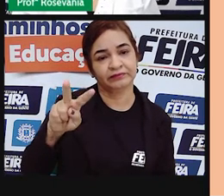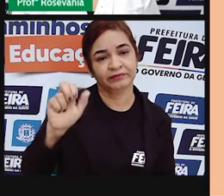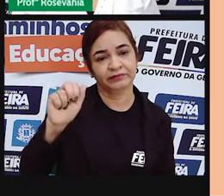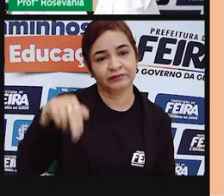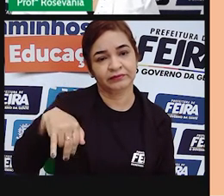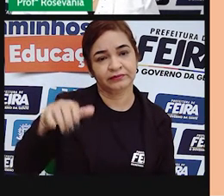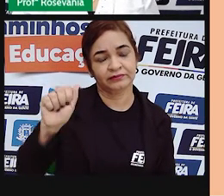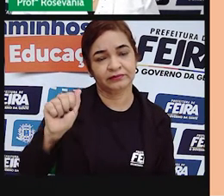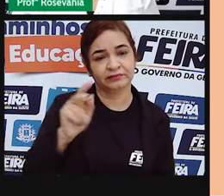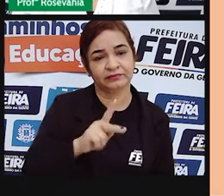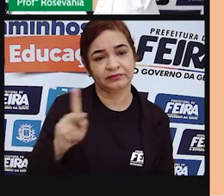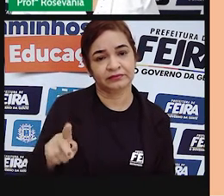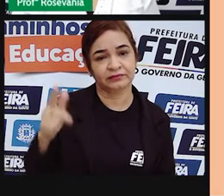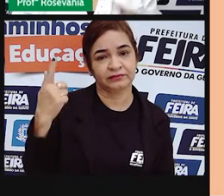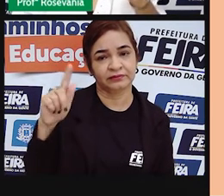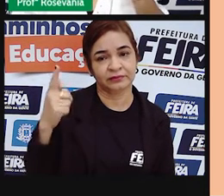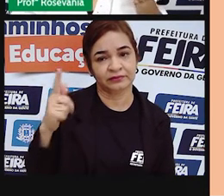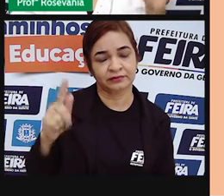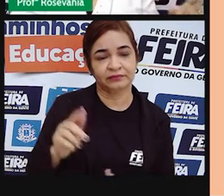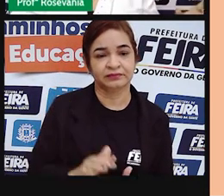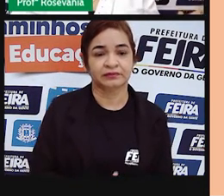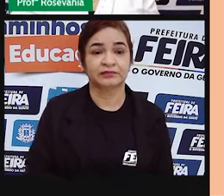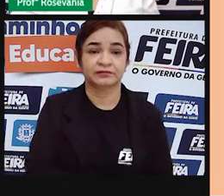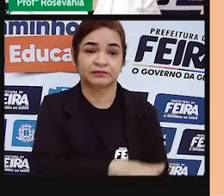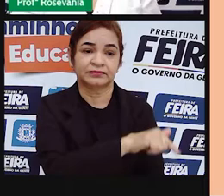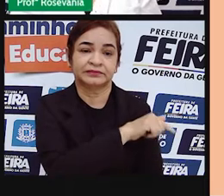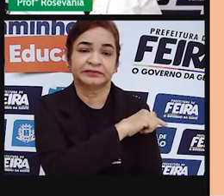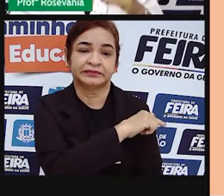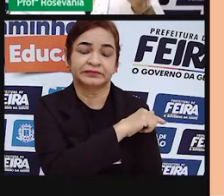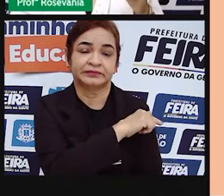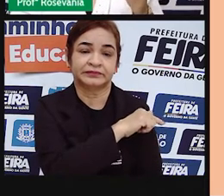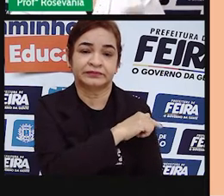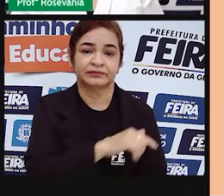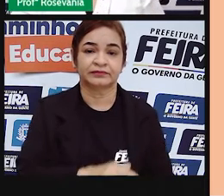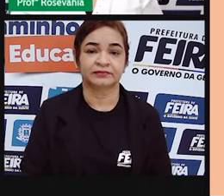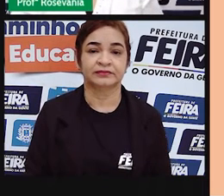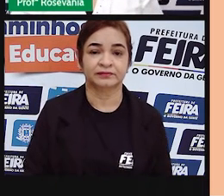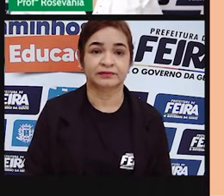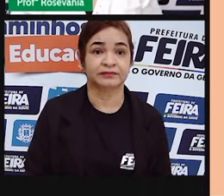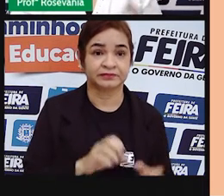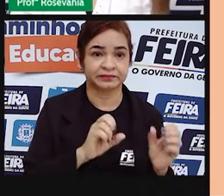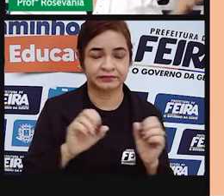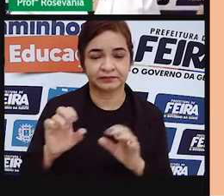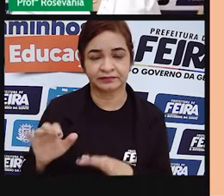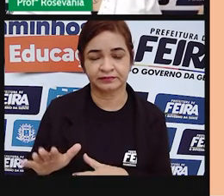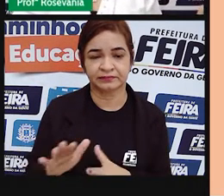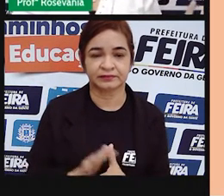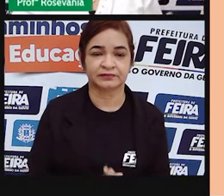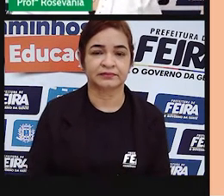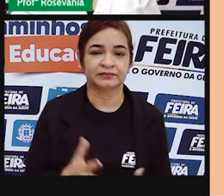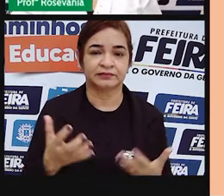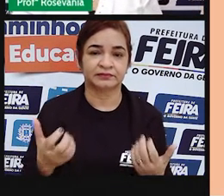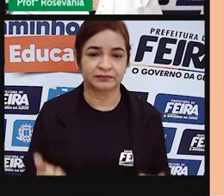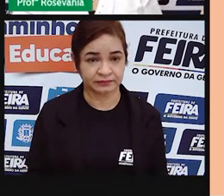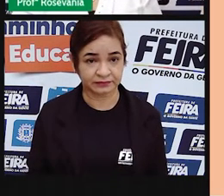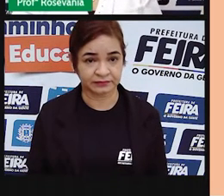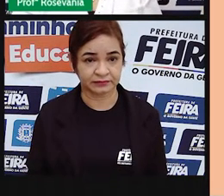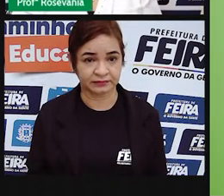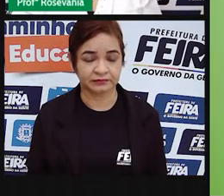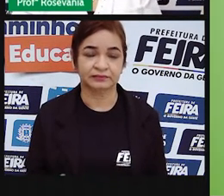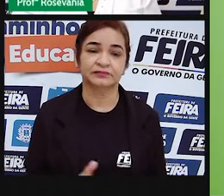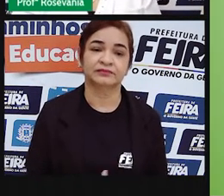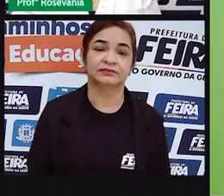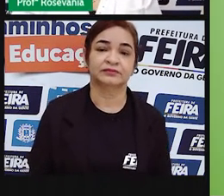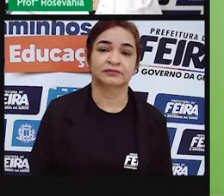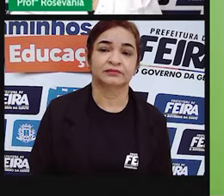geografia e hoje nós vamos ter mais o aula do 7º anos é a nossa aula 11 vamos ver o reservado que a